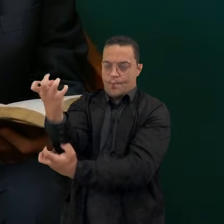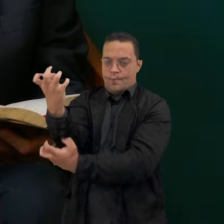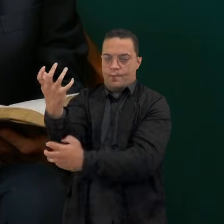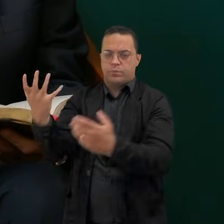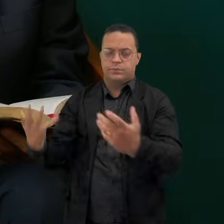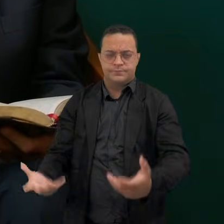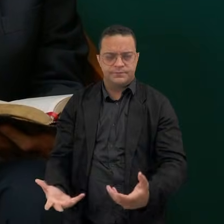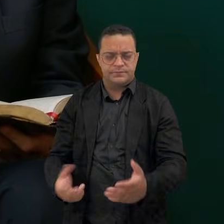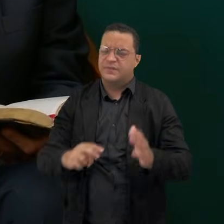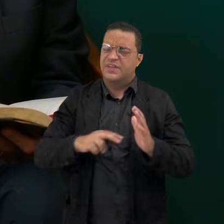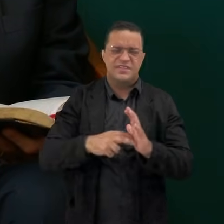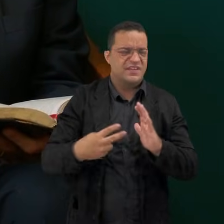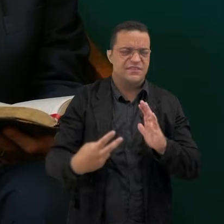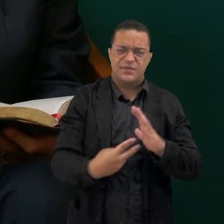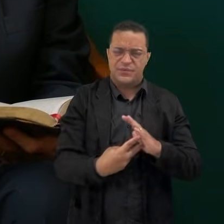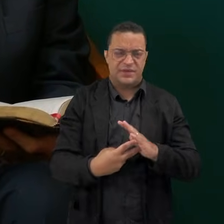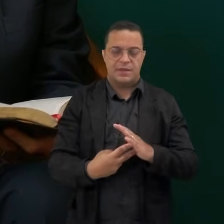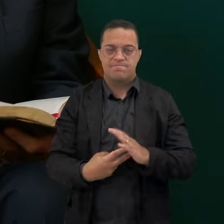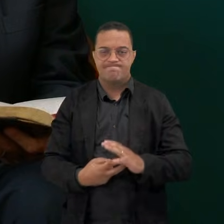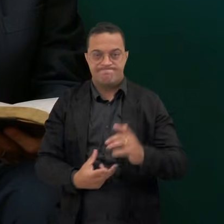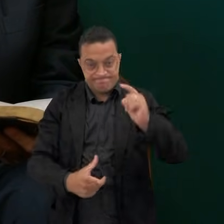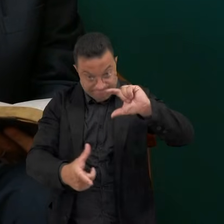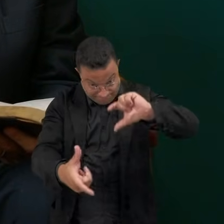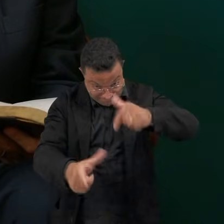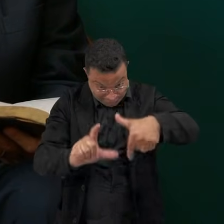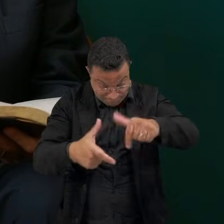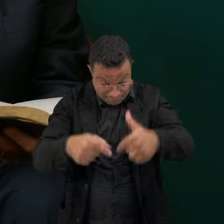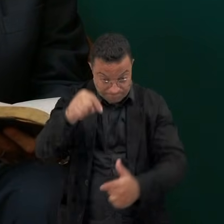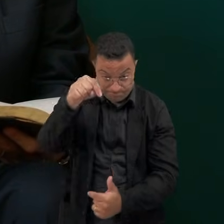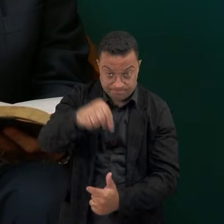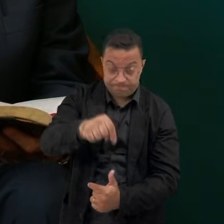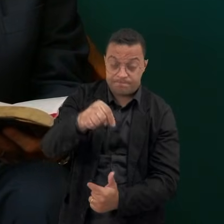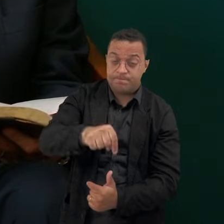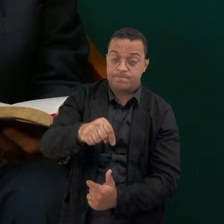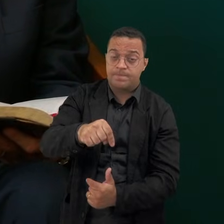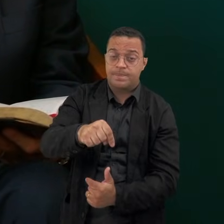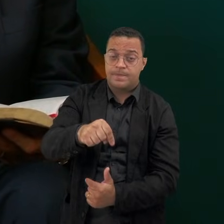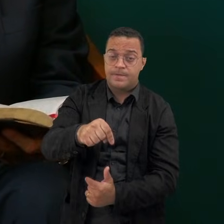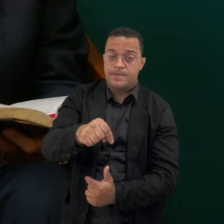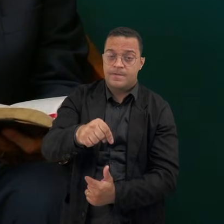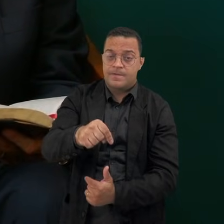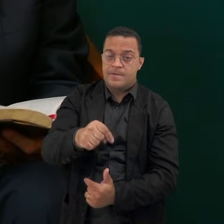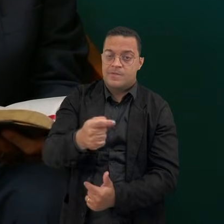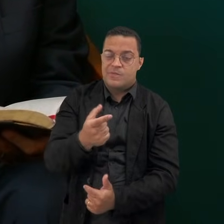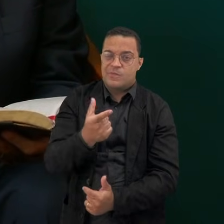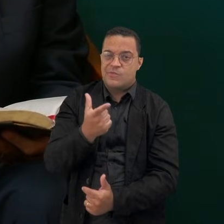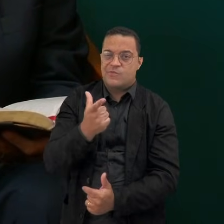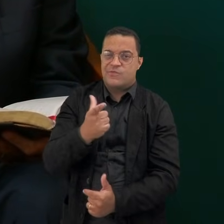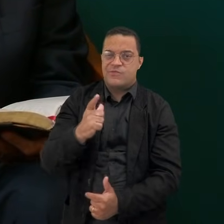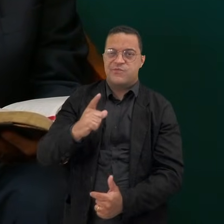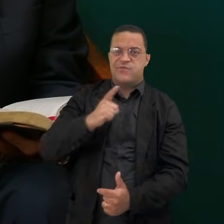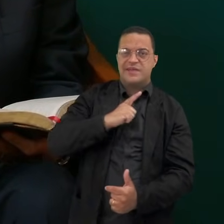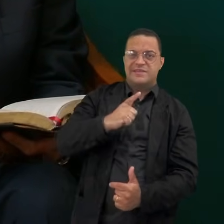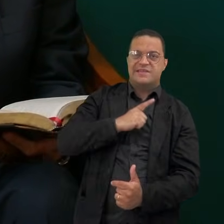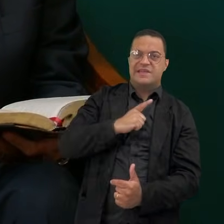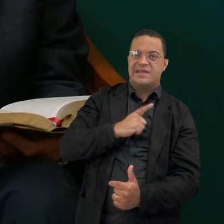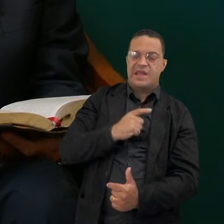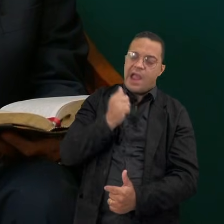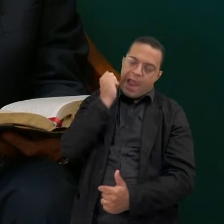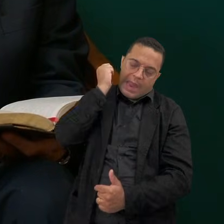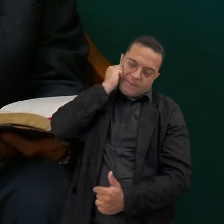Simbolicamente, o Senhor Jesus quis mostrar que Israel, ele não produziu frutos de